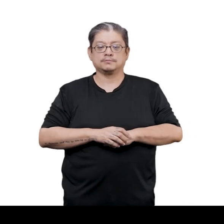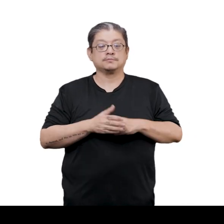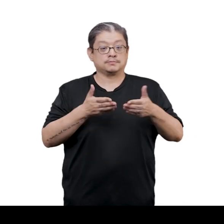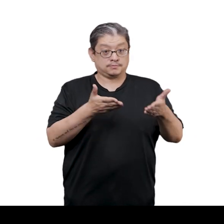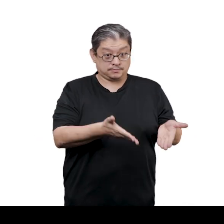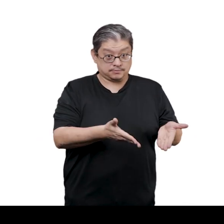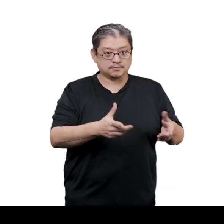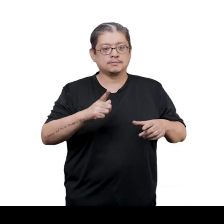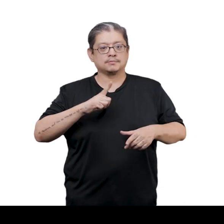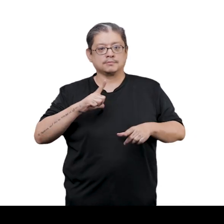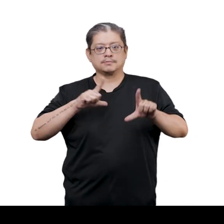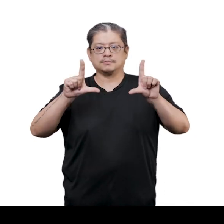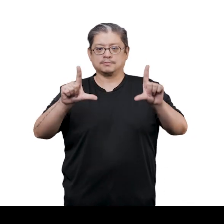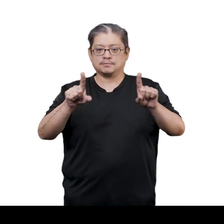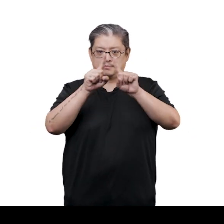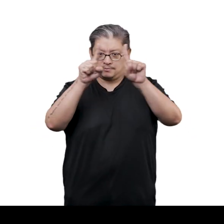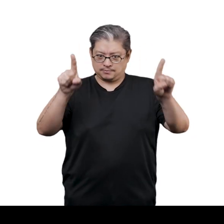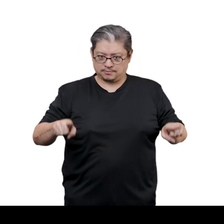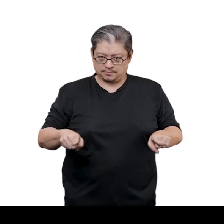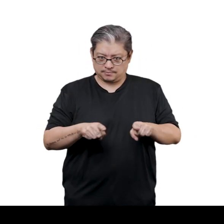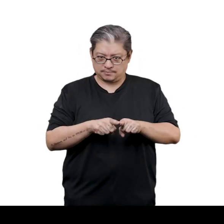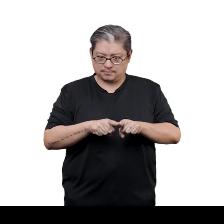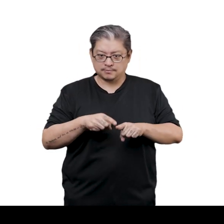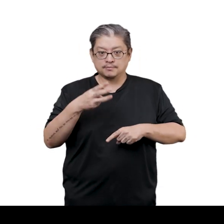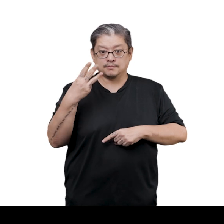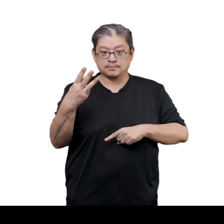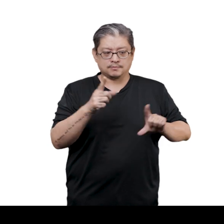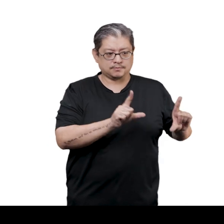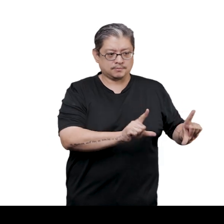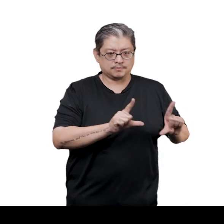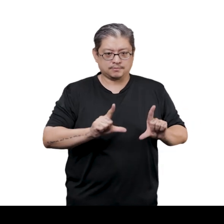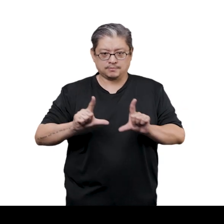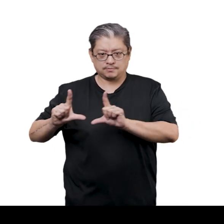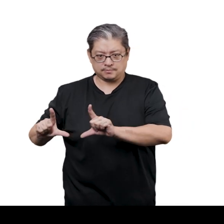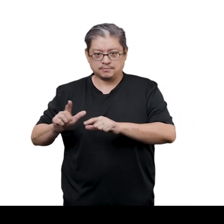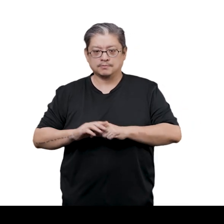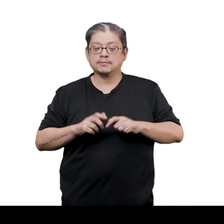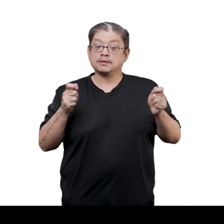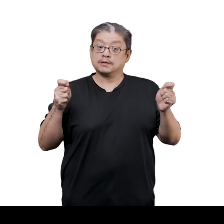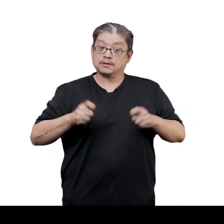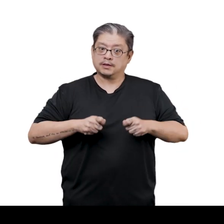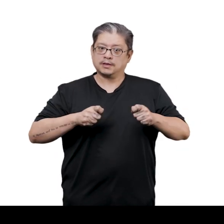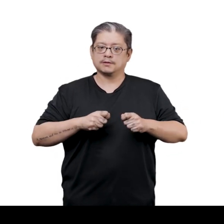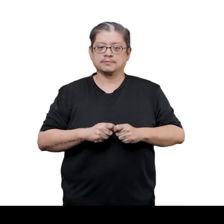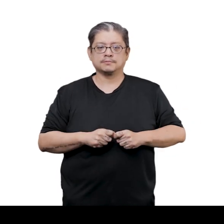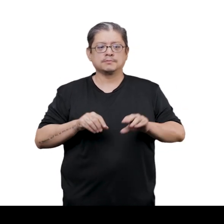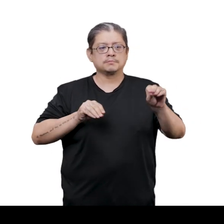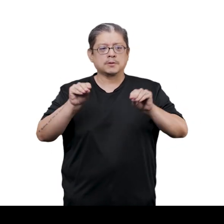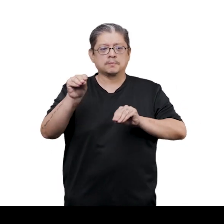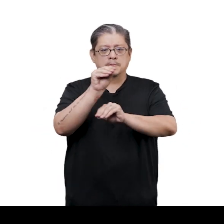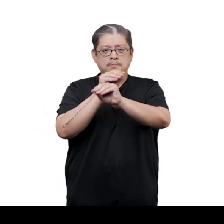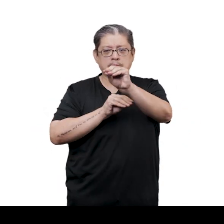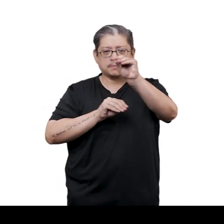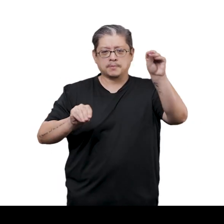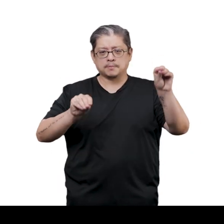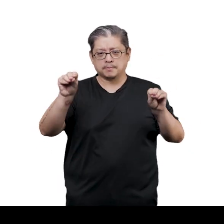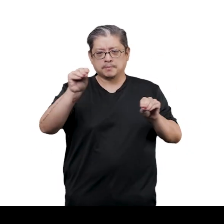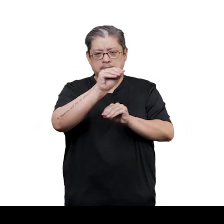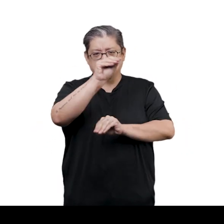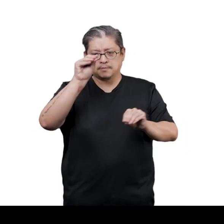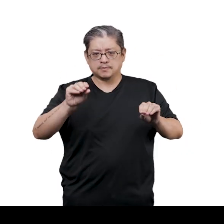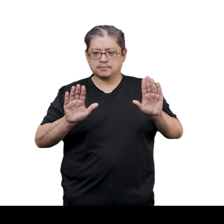por uma moldura retangular e 3 painéis que podem ser deslocados no interior do quadro, criando